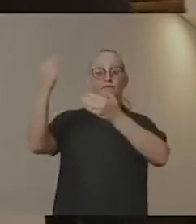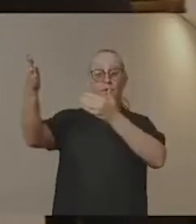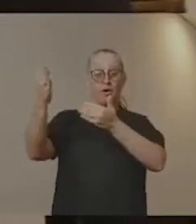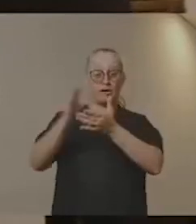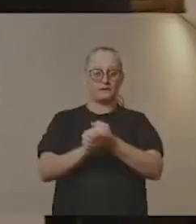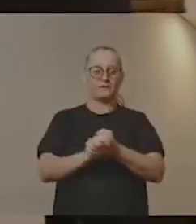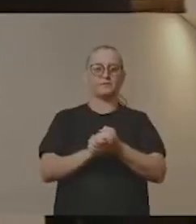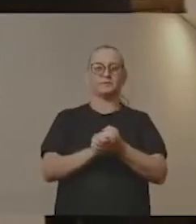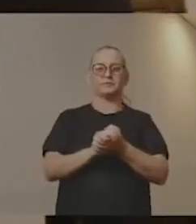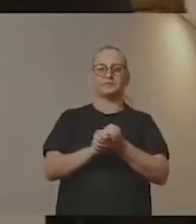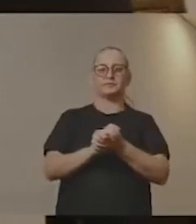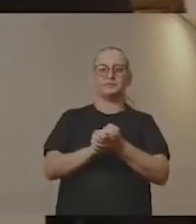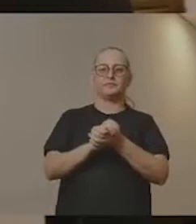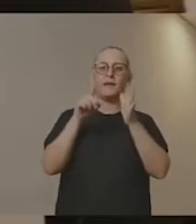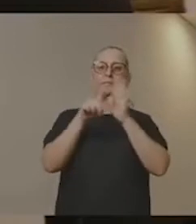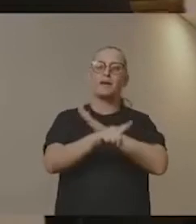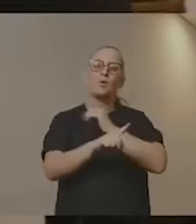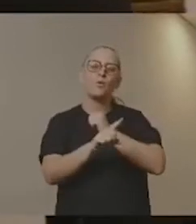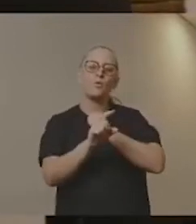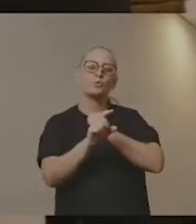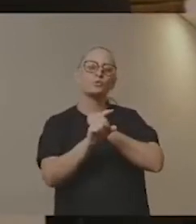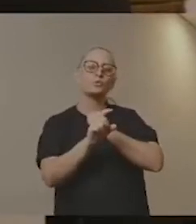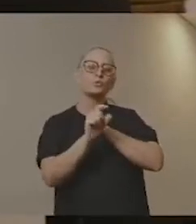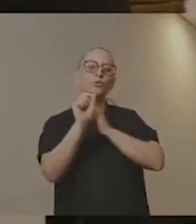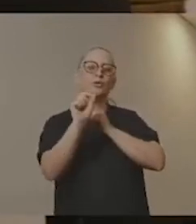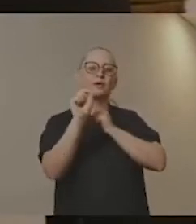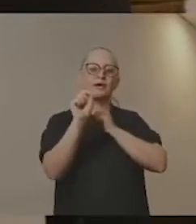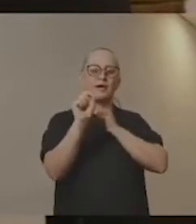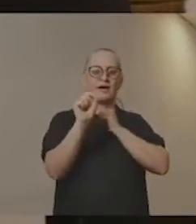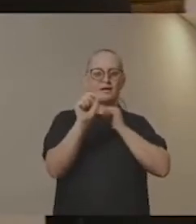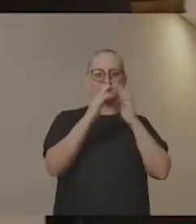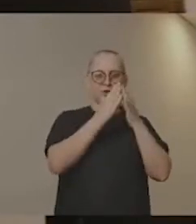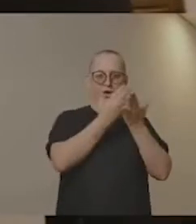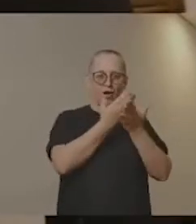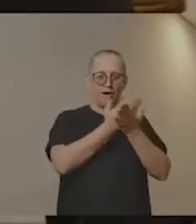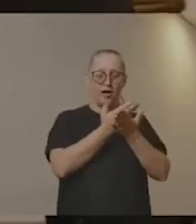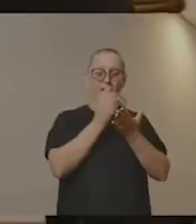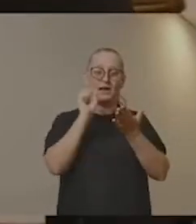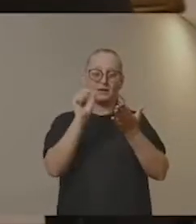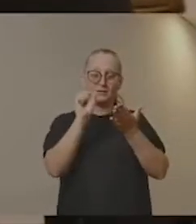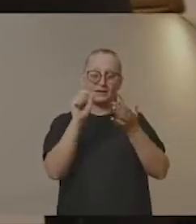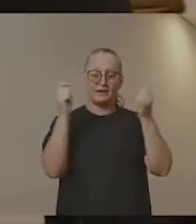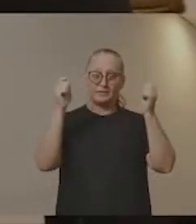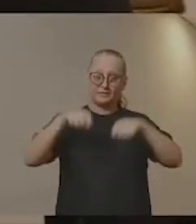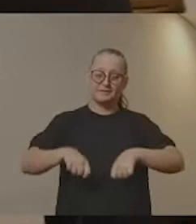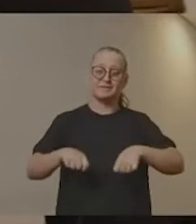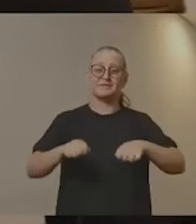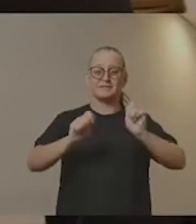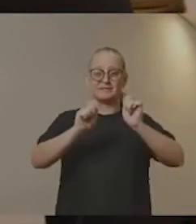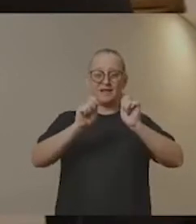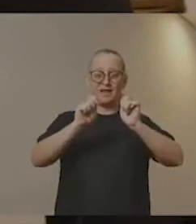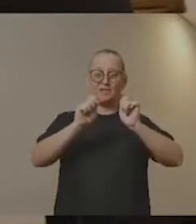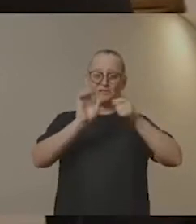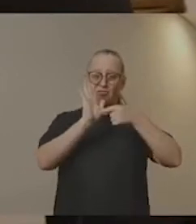acho que alguns professores que fizeram isso, pelo menos na minha escola, é fato que se destacaram muito. O